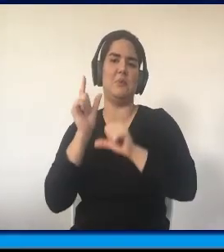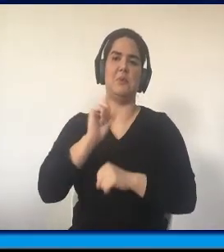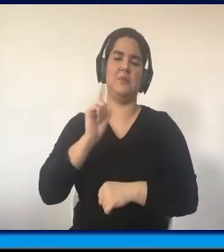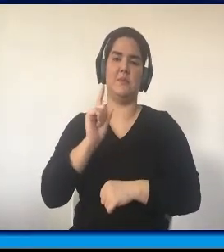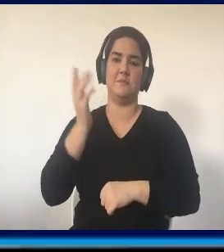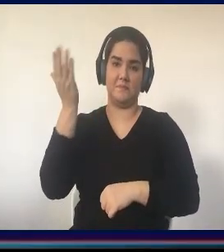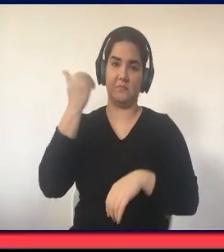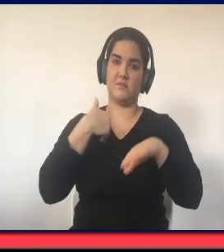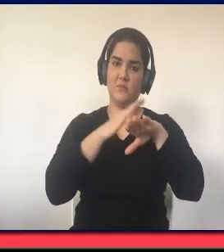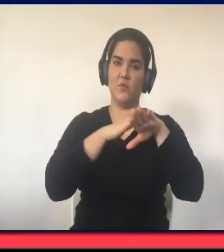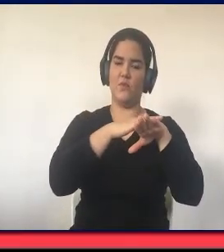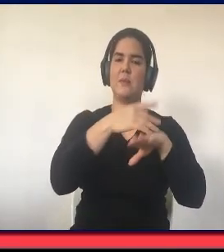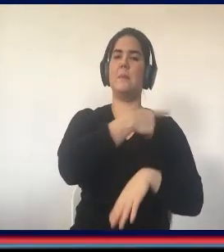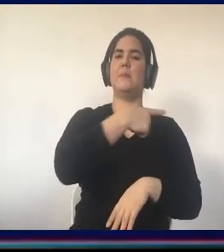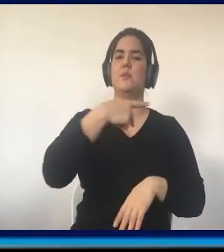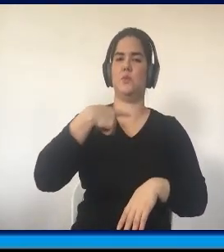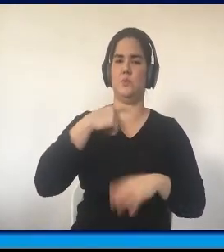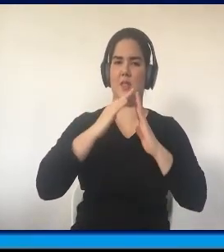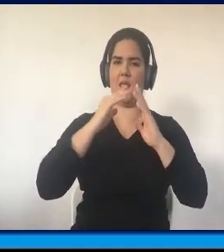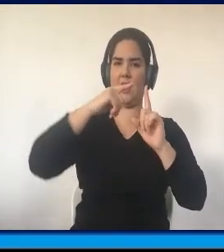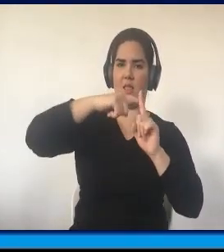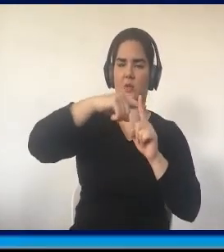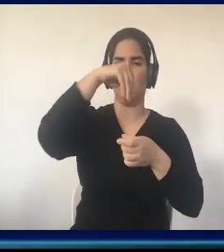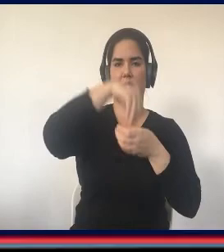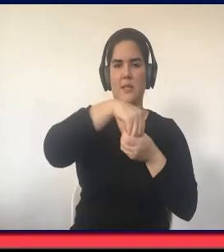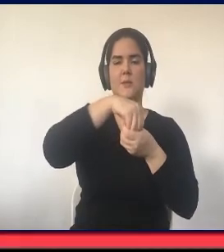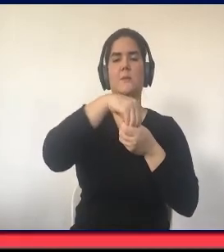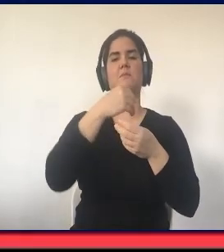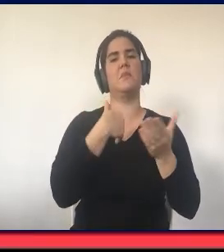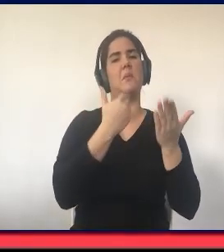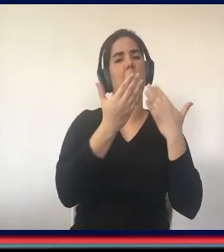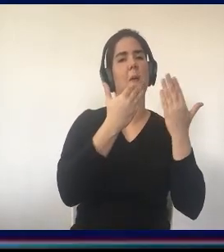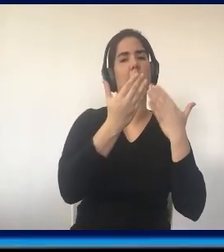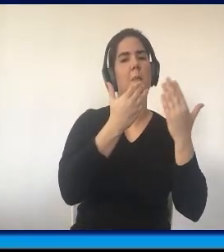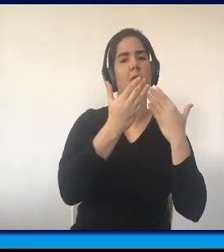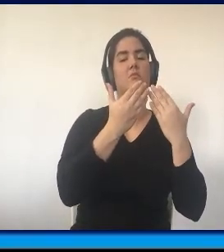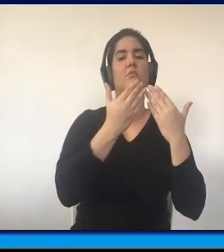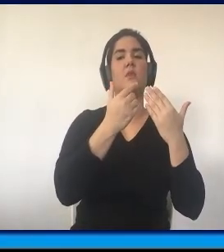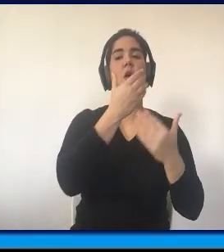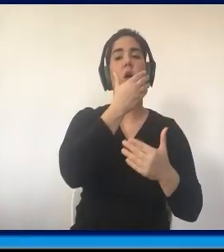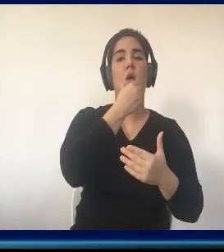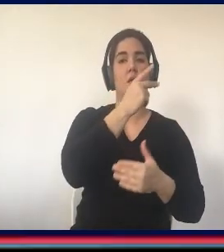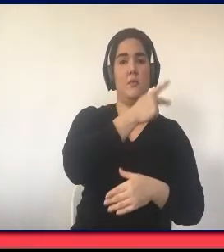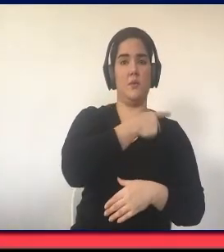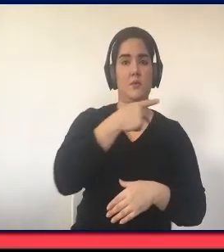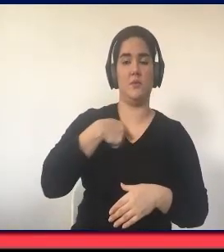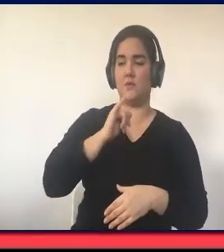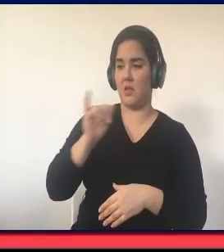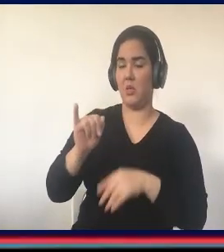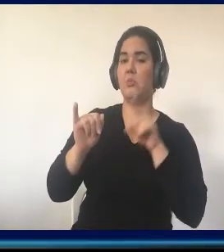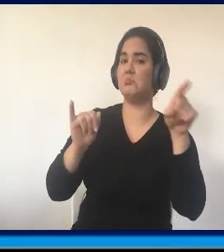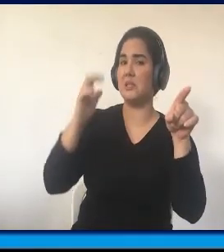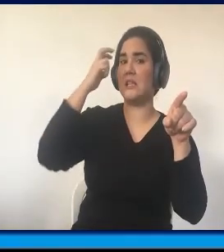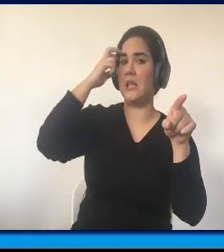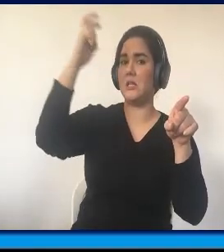assim, pastor do Bola de Neve lá de Fazenda Rio Grande, ele falou assim, tua esposa é inteligente, porque ela lê romance. Quem lê romance é inteligente. Daí ele tirou sarro